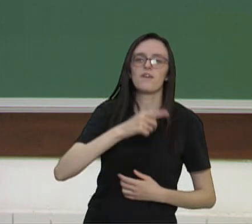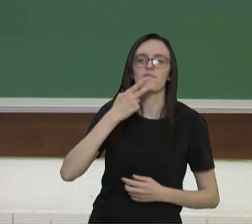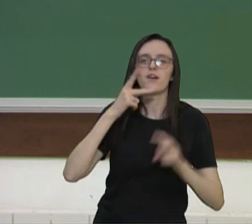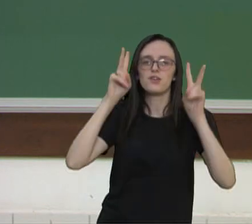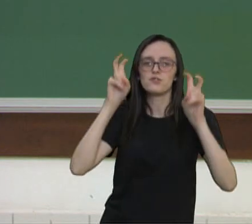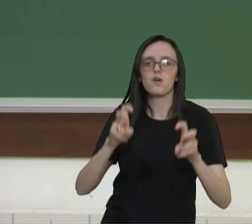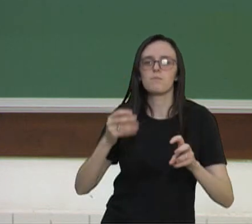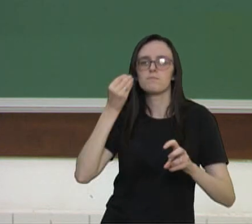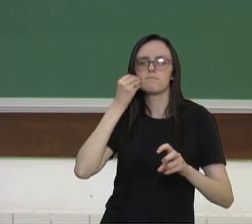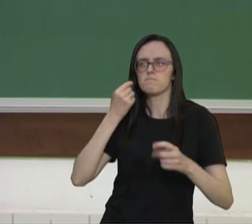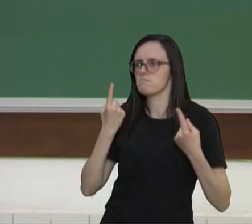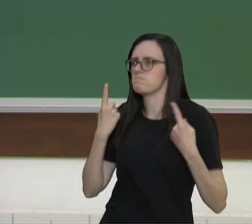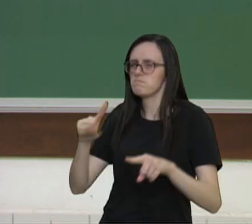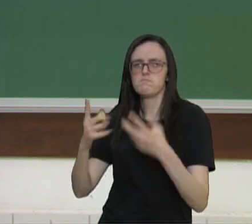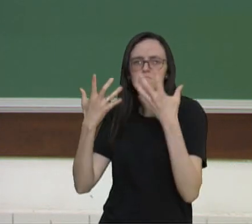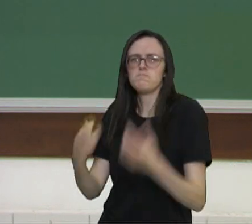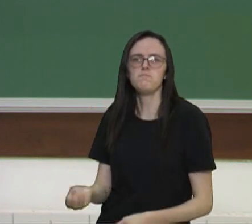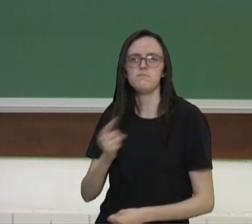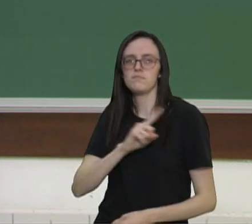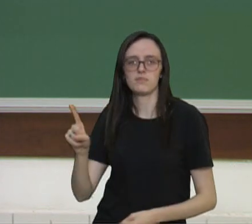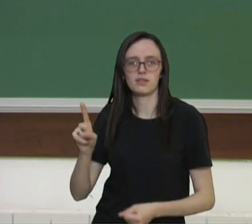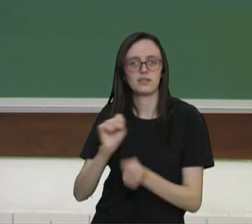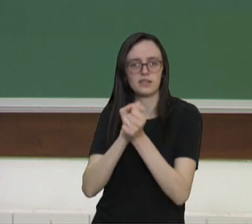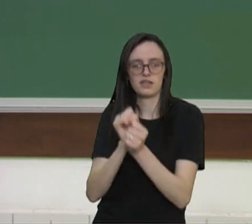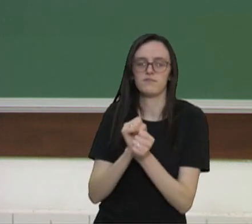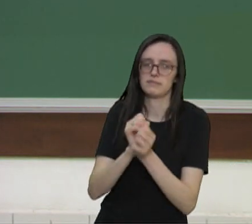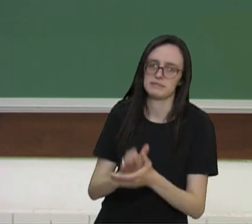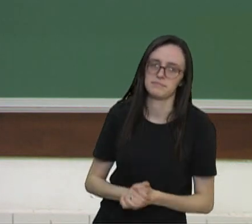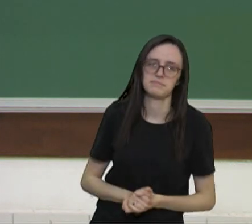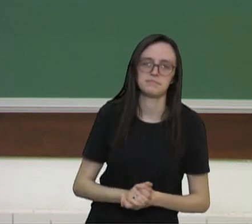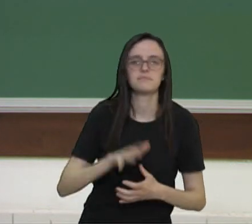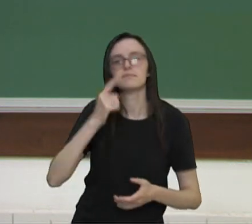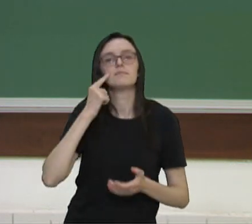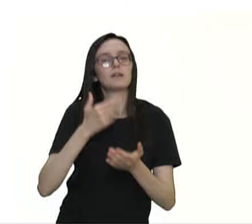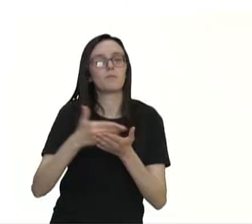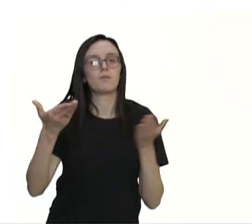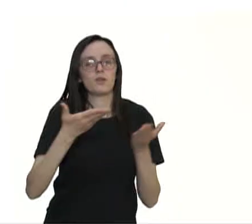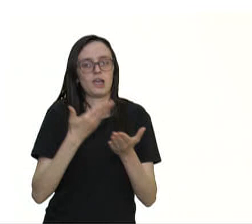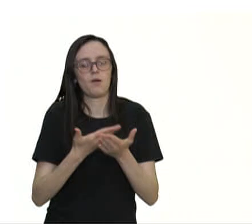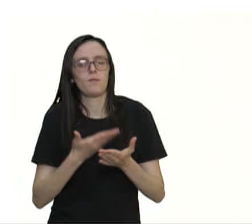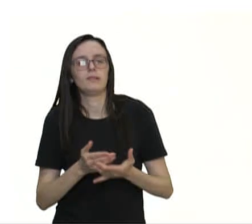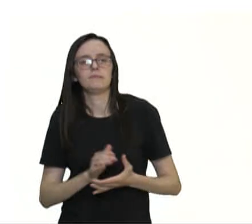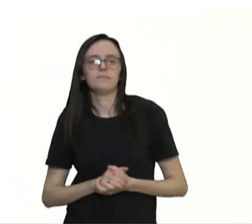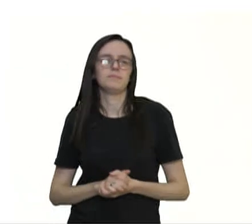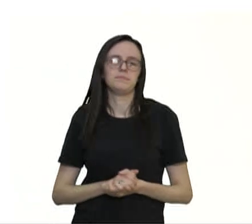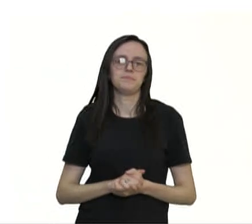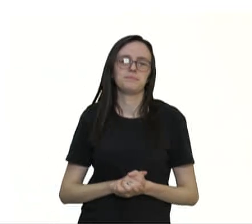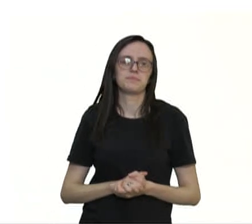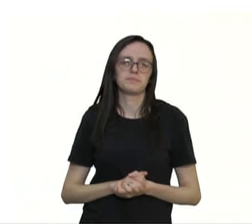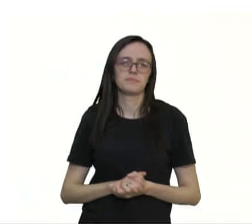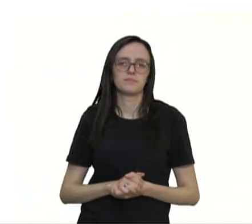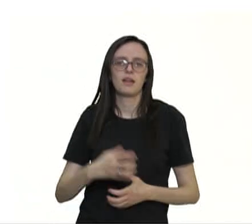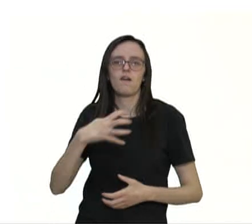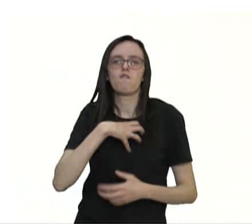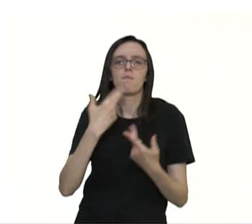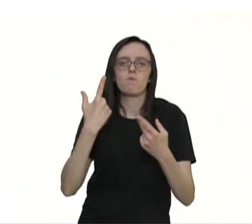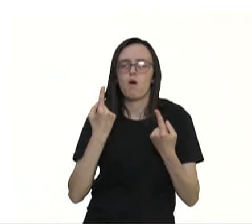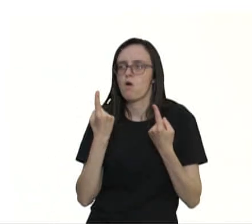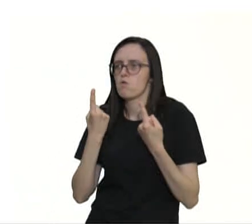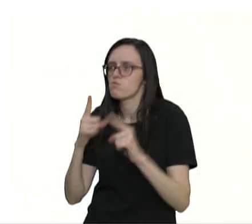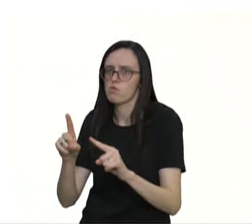sobre resistência à escravidão. Vamos começar então a aula de hoje. Olha lá. Formas de